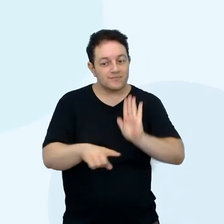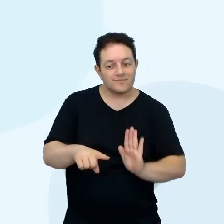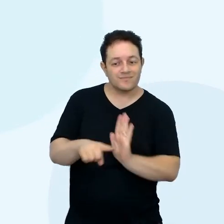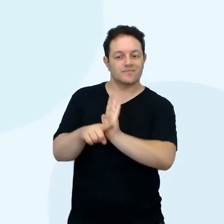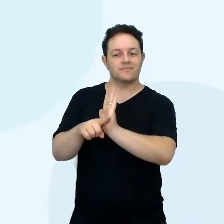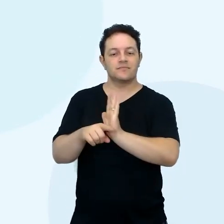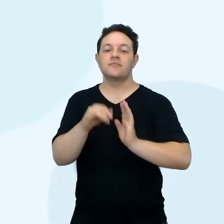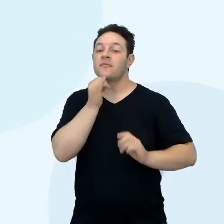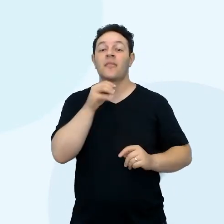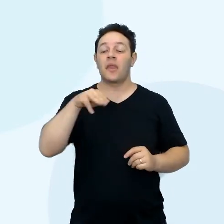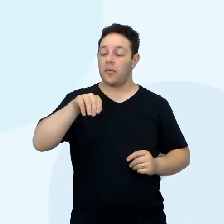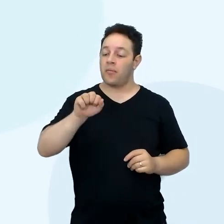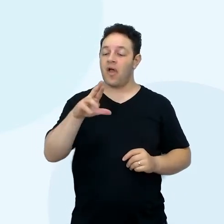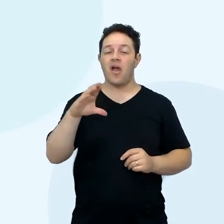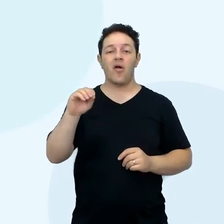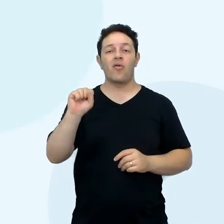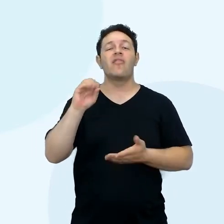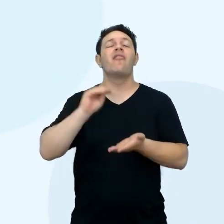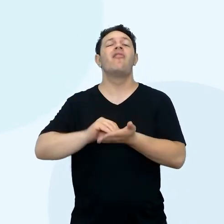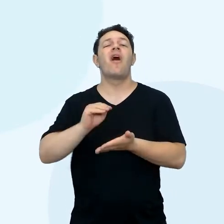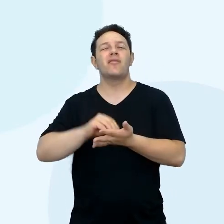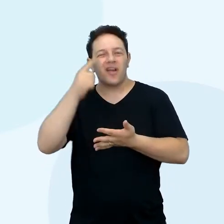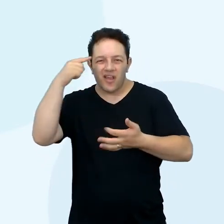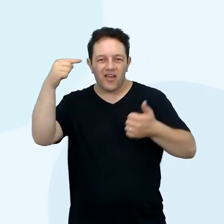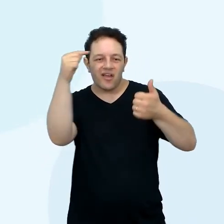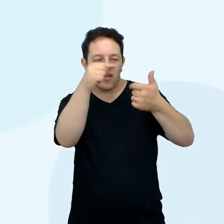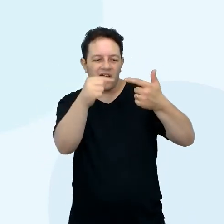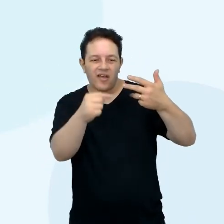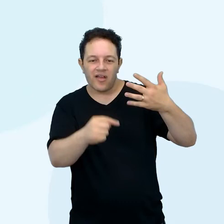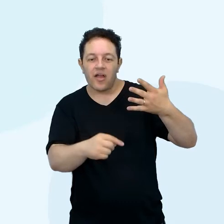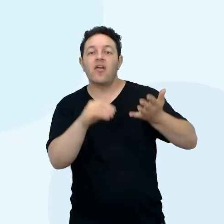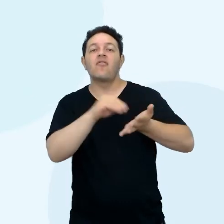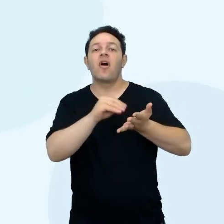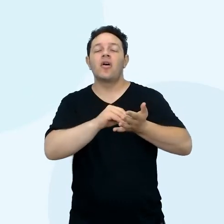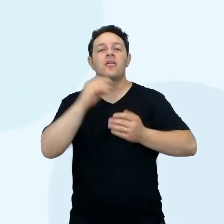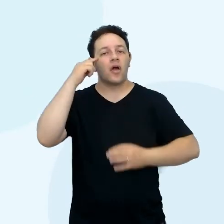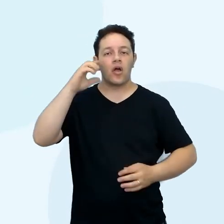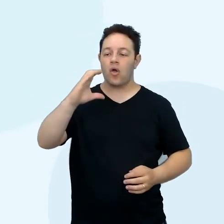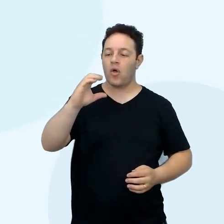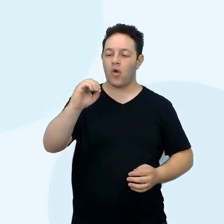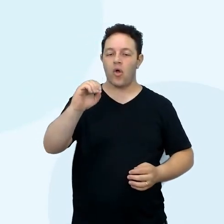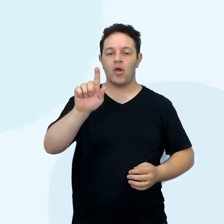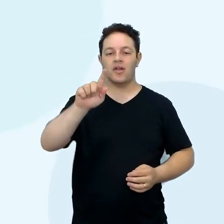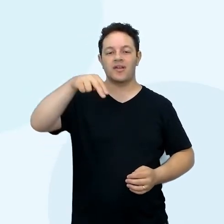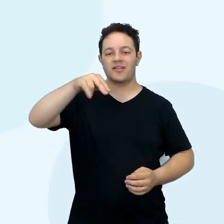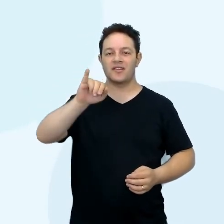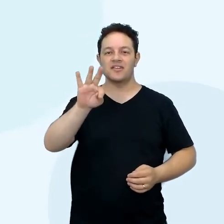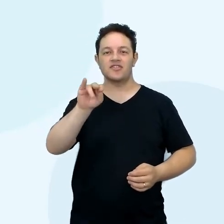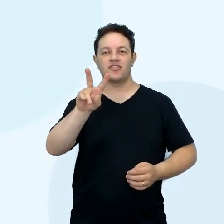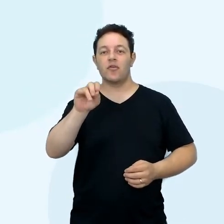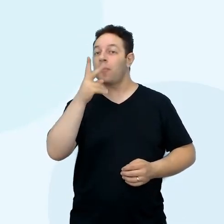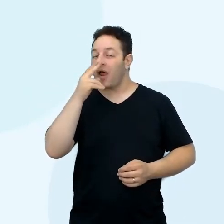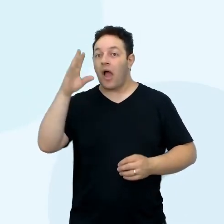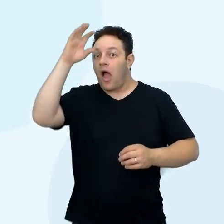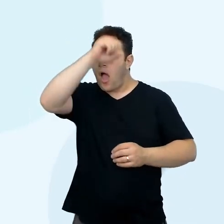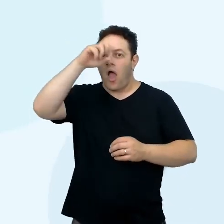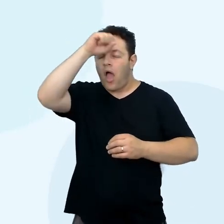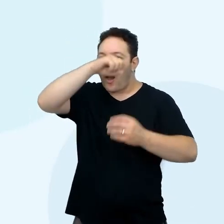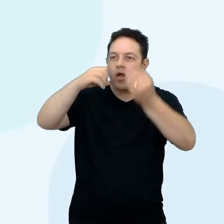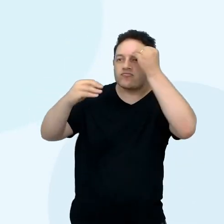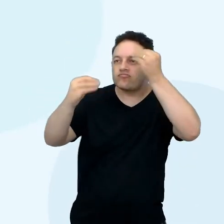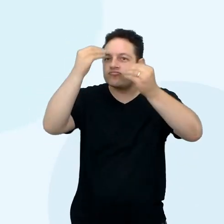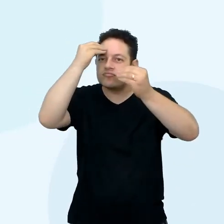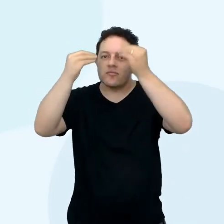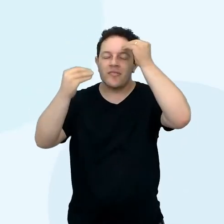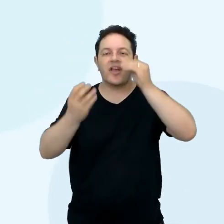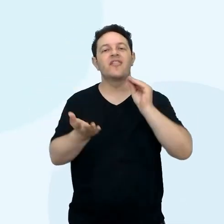não foi cognitivo. Ele teve problemas, né, para aprender a tocar, a